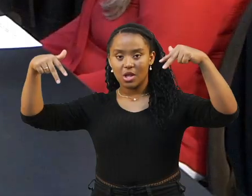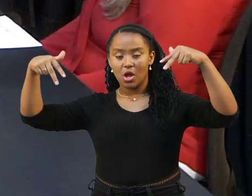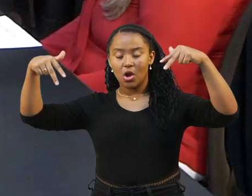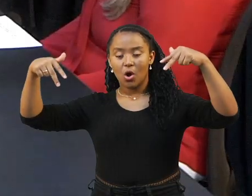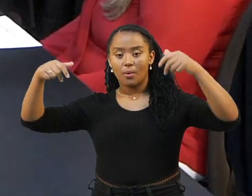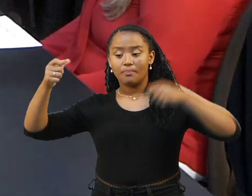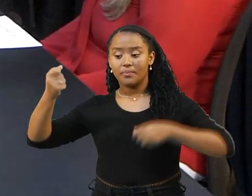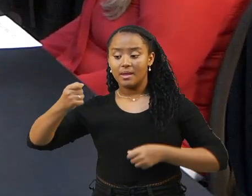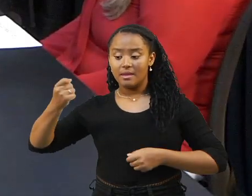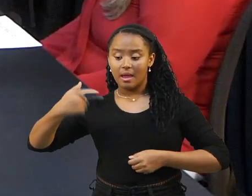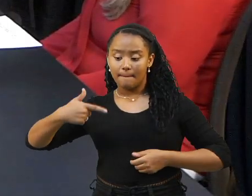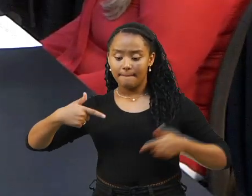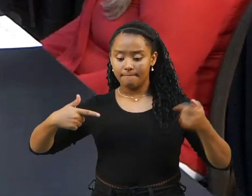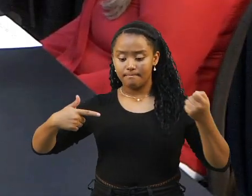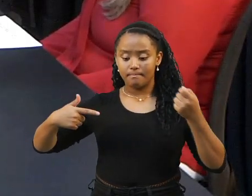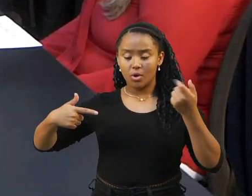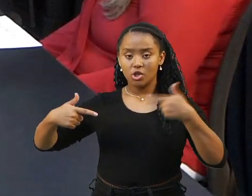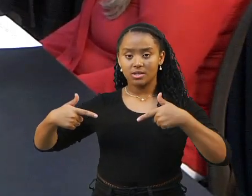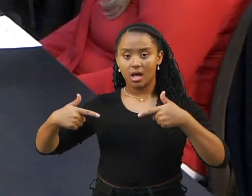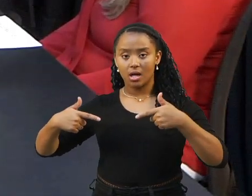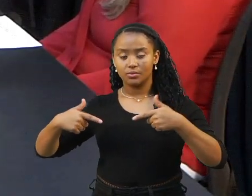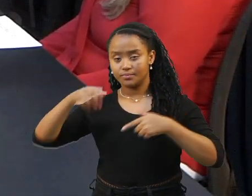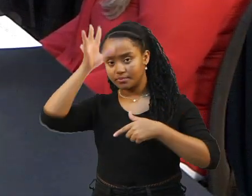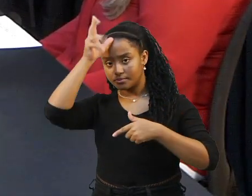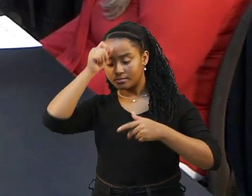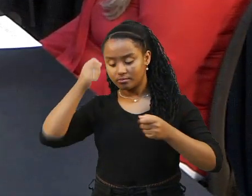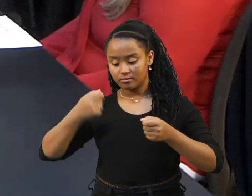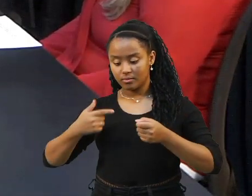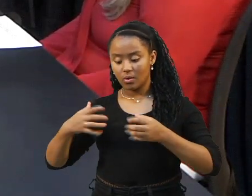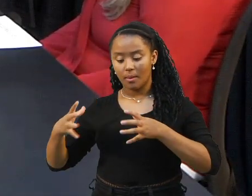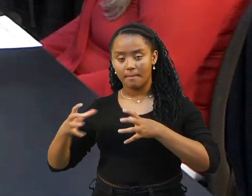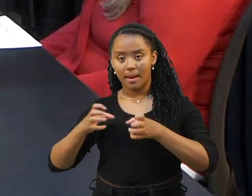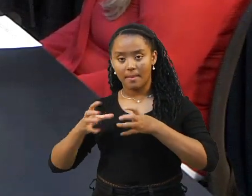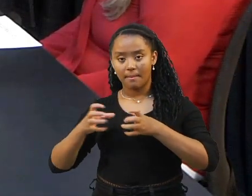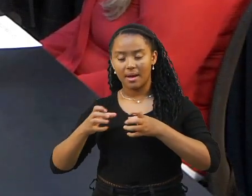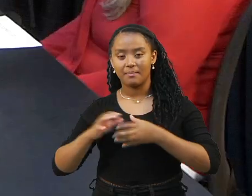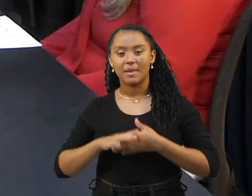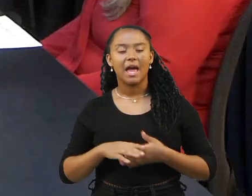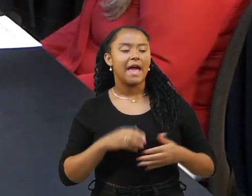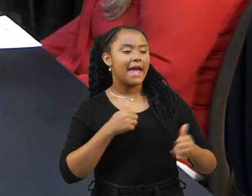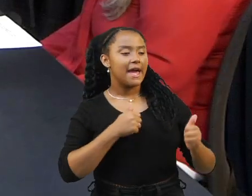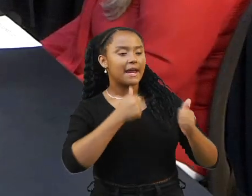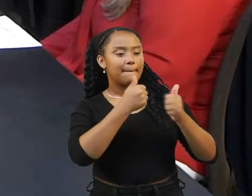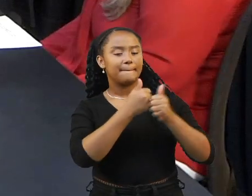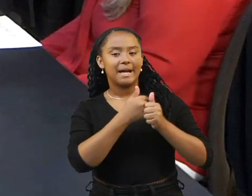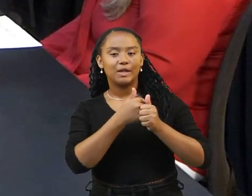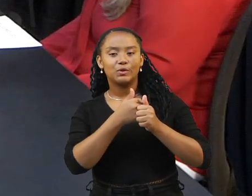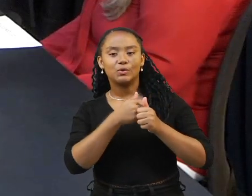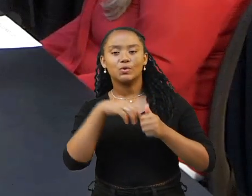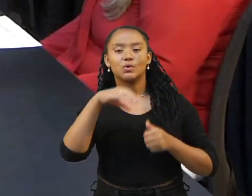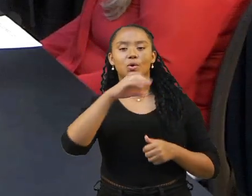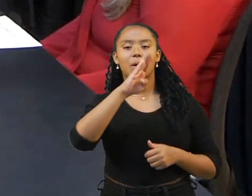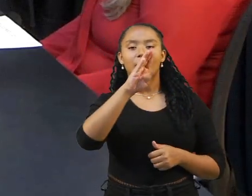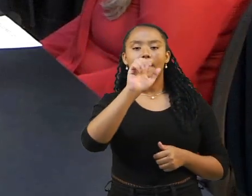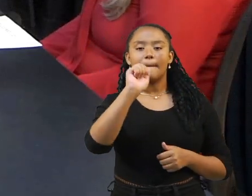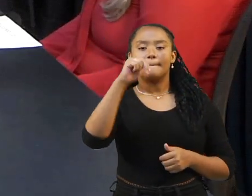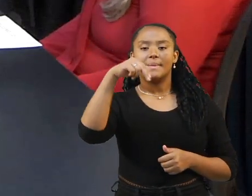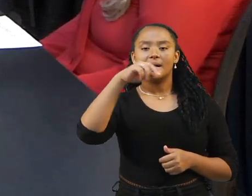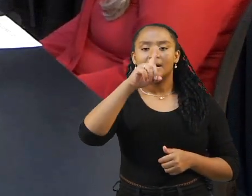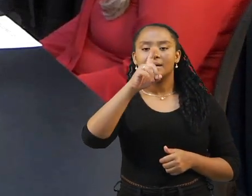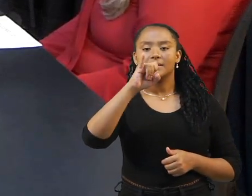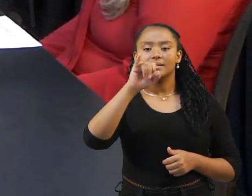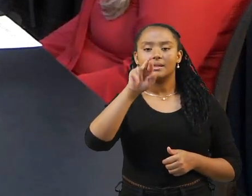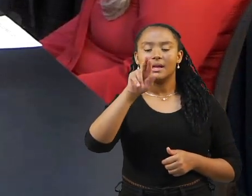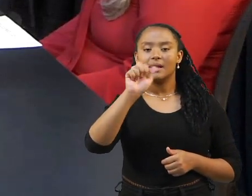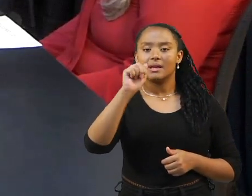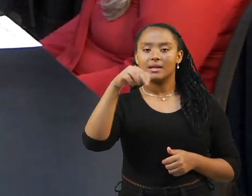apostando nos galos embaixo. Era no meio do conjunto Bandeirantes. Ali é conjunto Bandeirantes. Era um